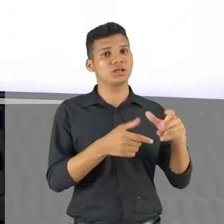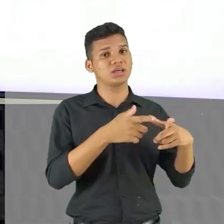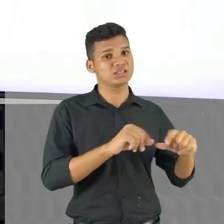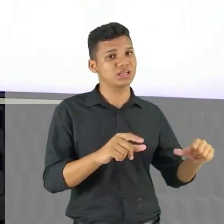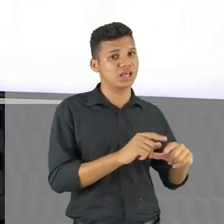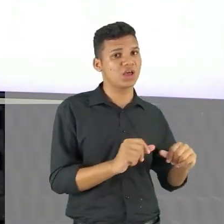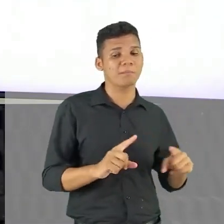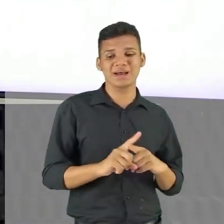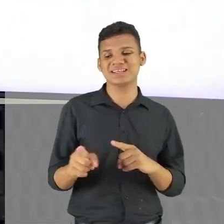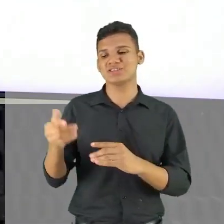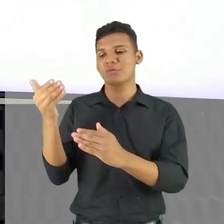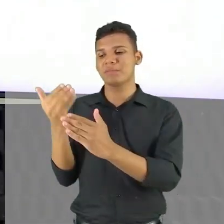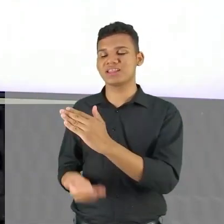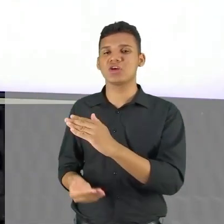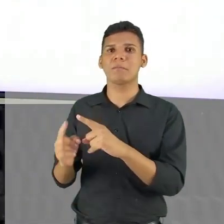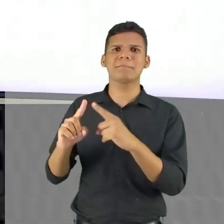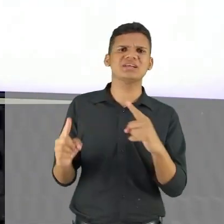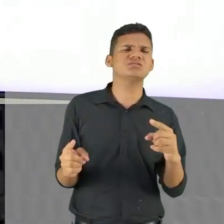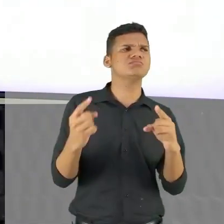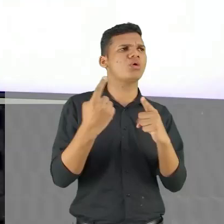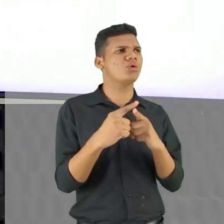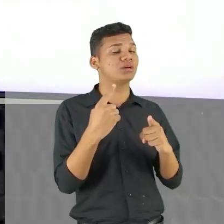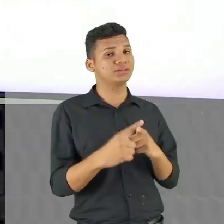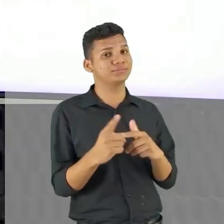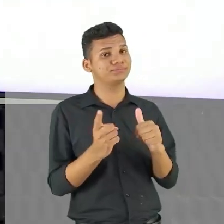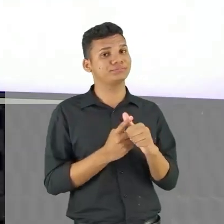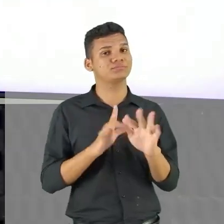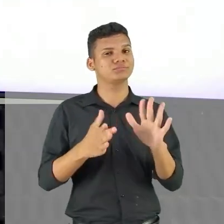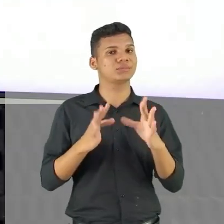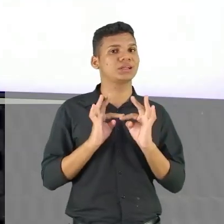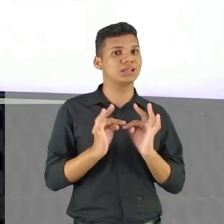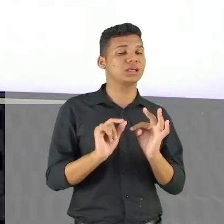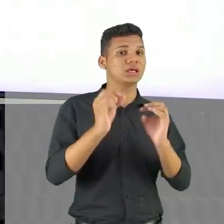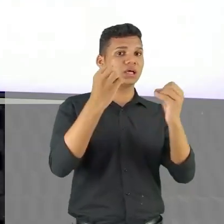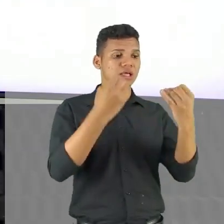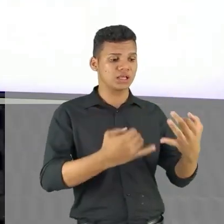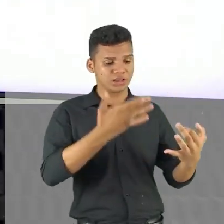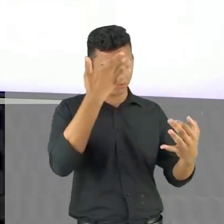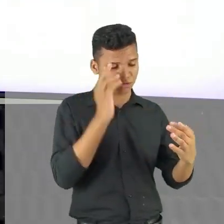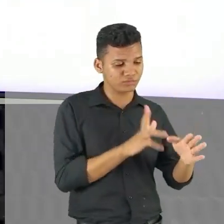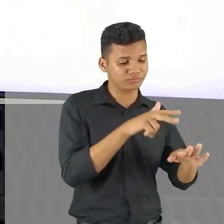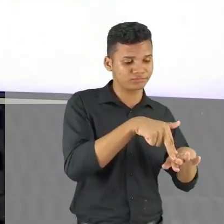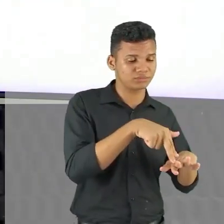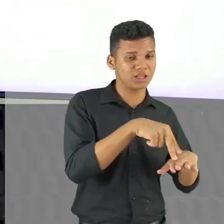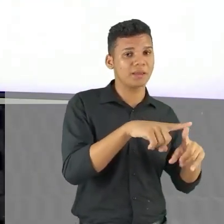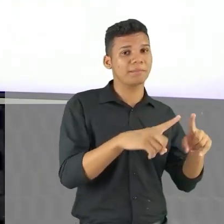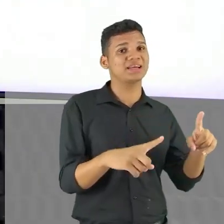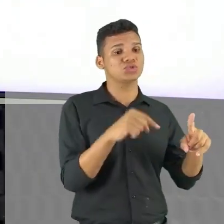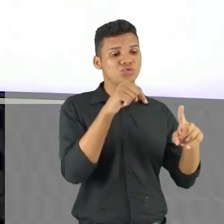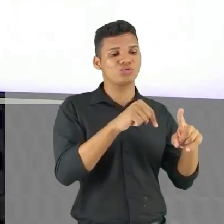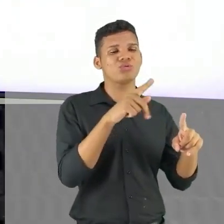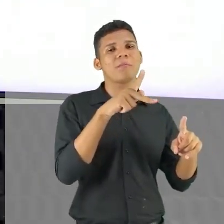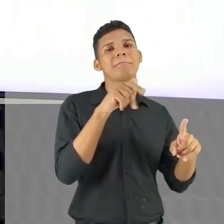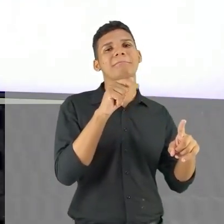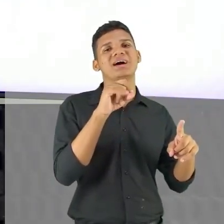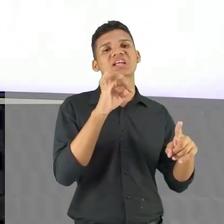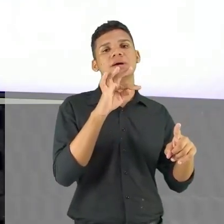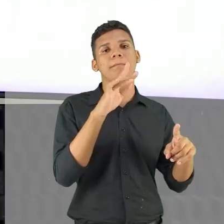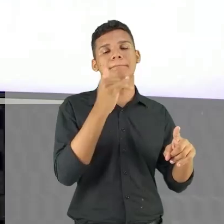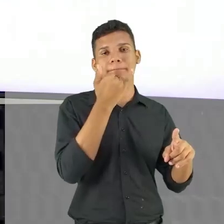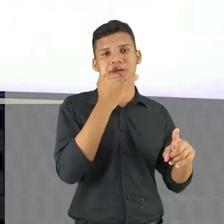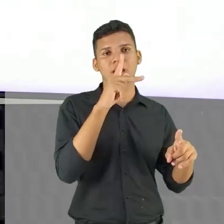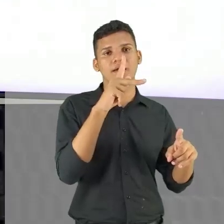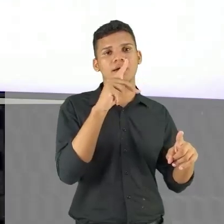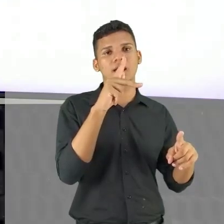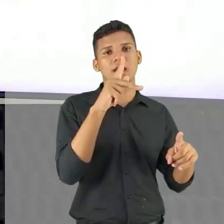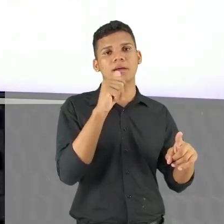perdendo. Por que eles saíram perdendo? Primeiro porque, tecnicamente, quem ocupava o território eram os palestinos, embora